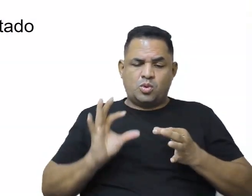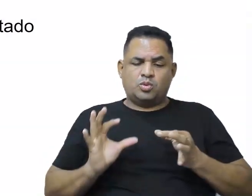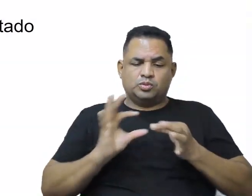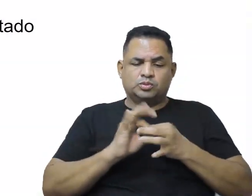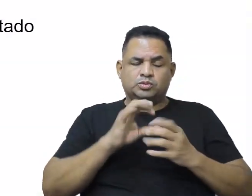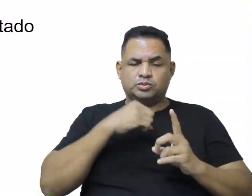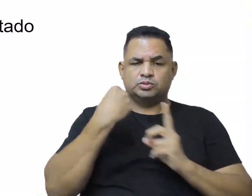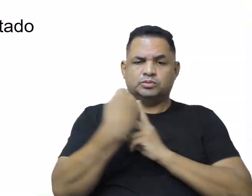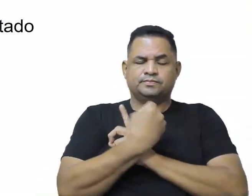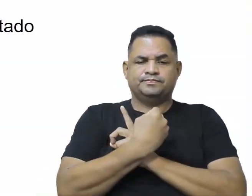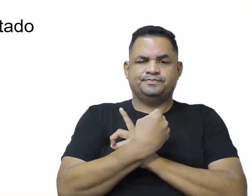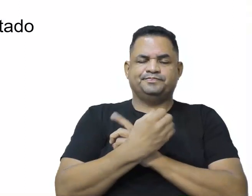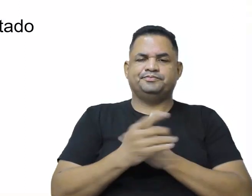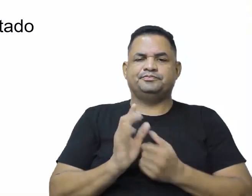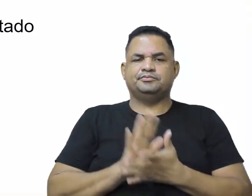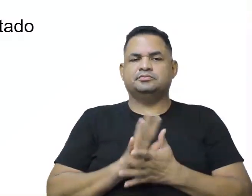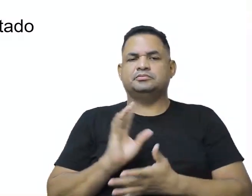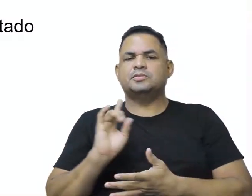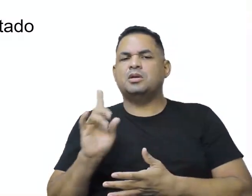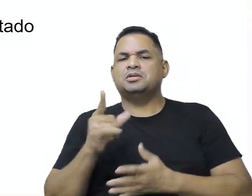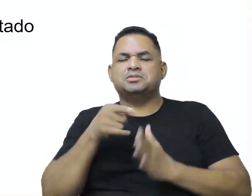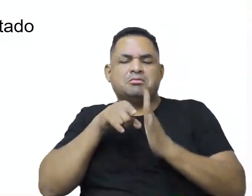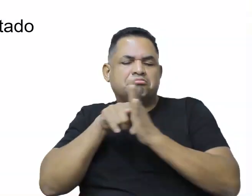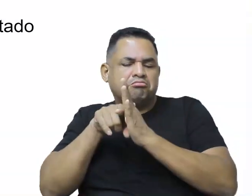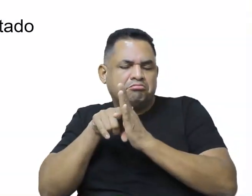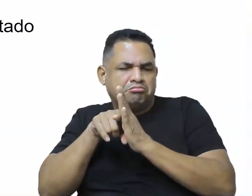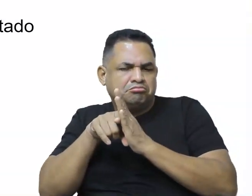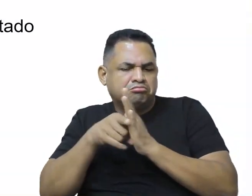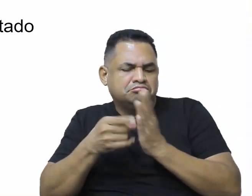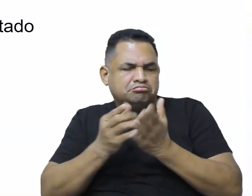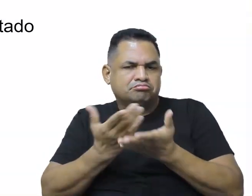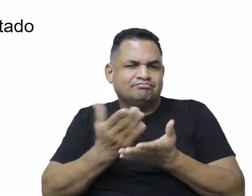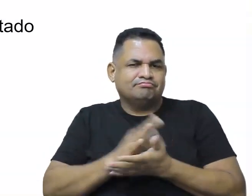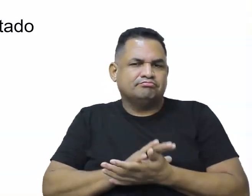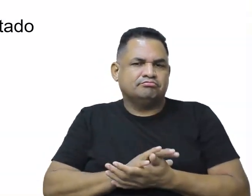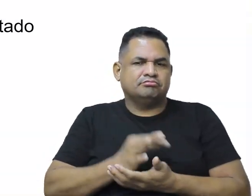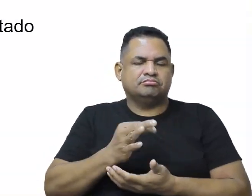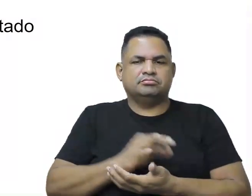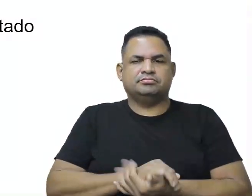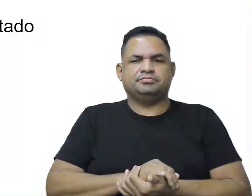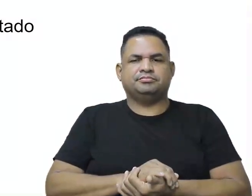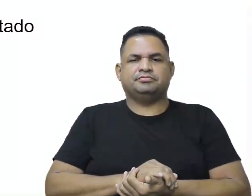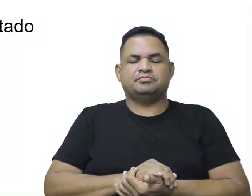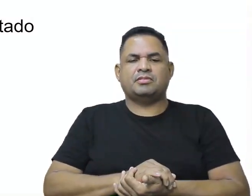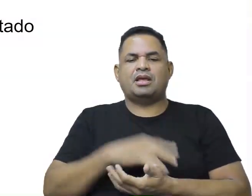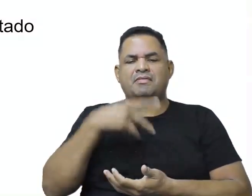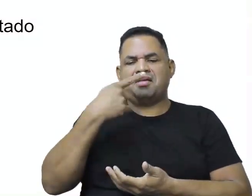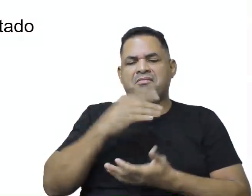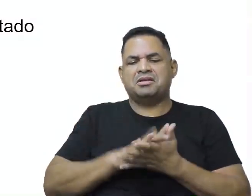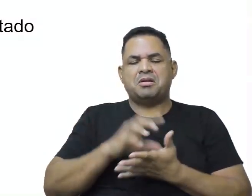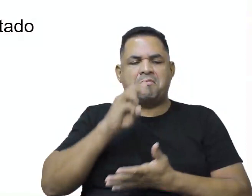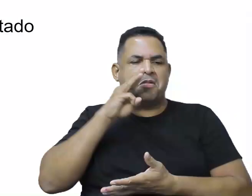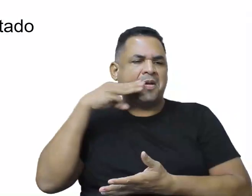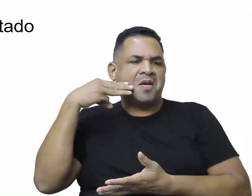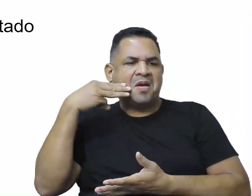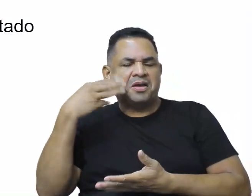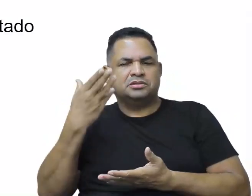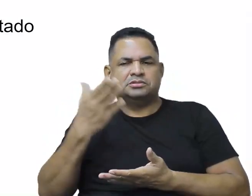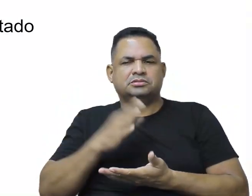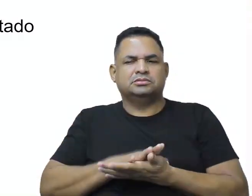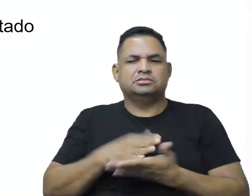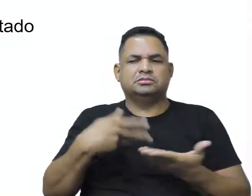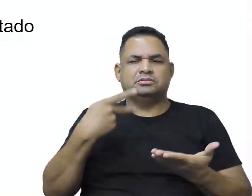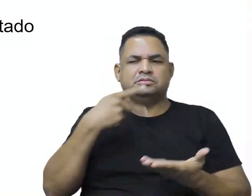toda conjuntura social ele não Analisa é é muitos crises que falam do Marx falam que